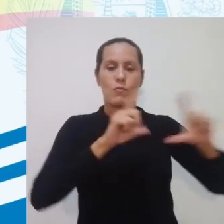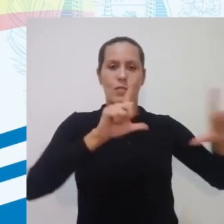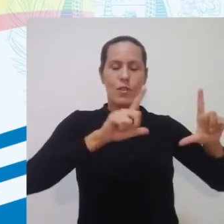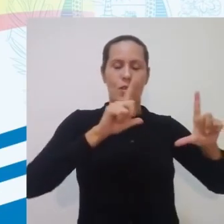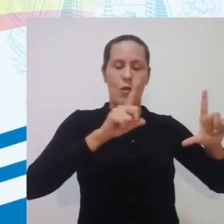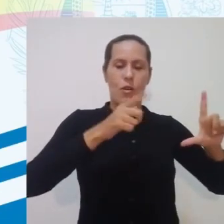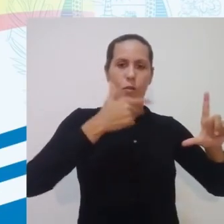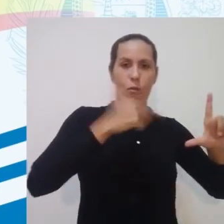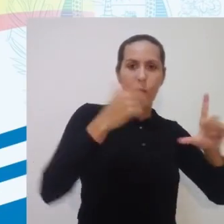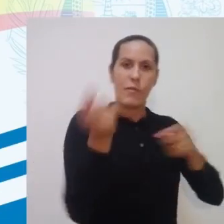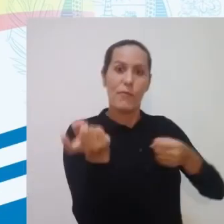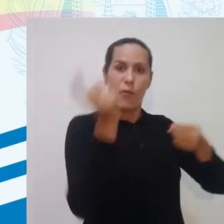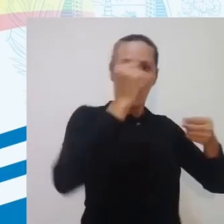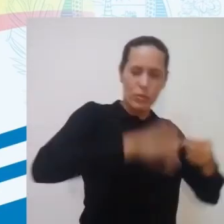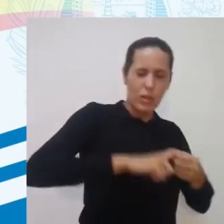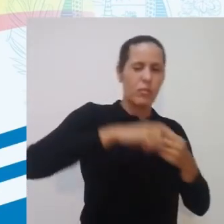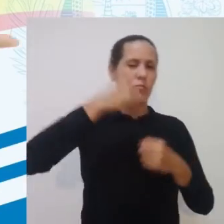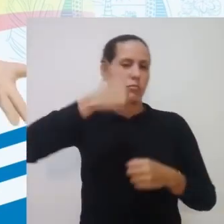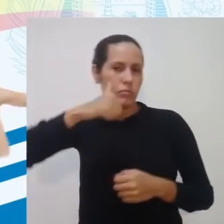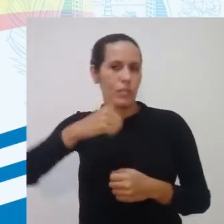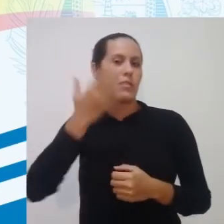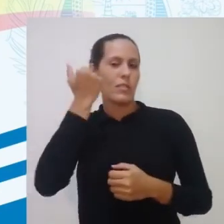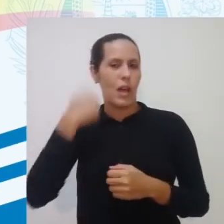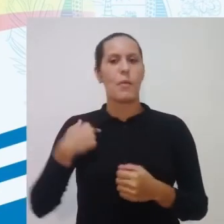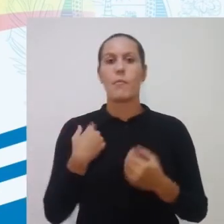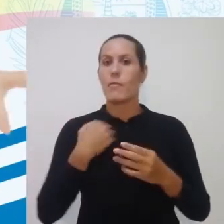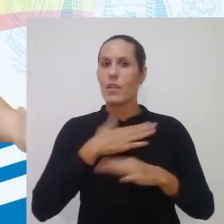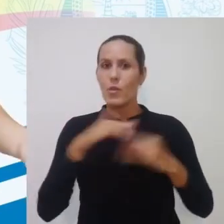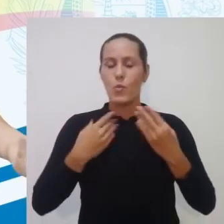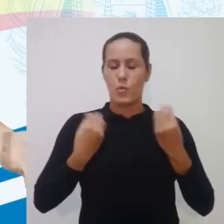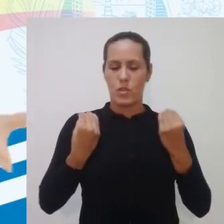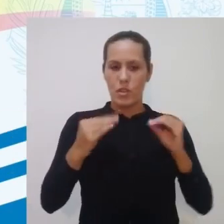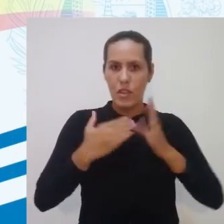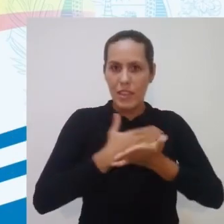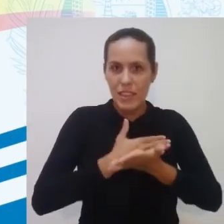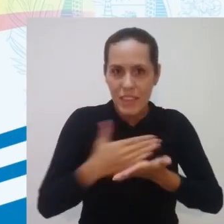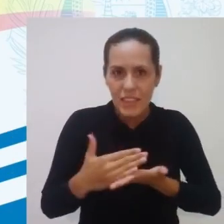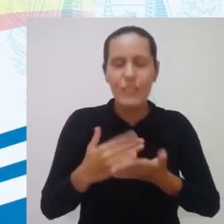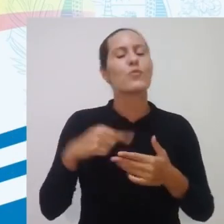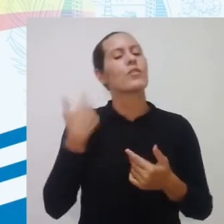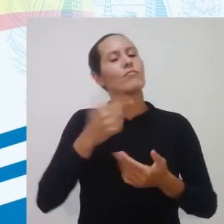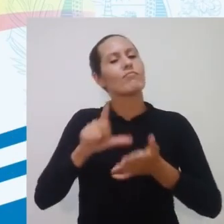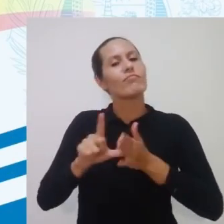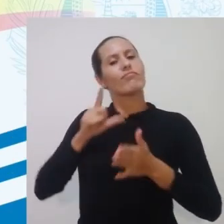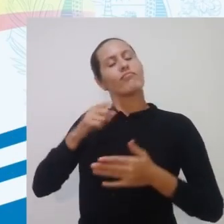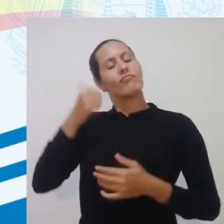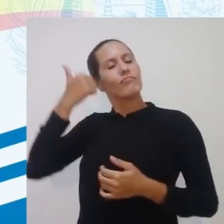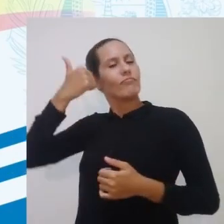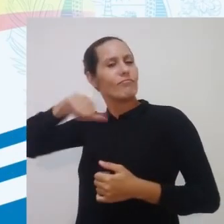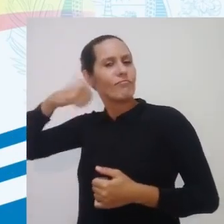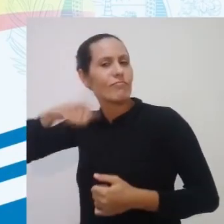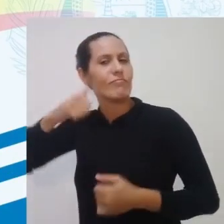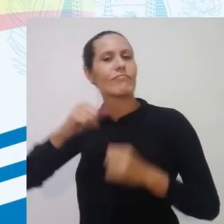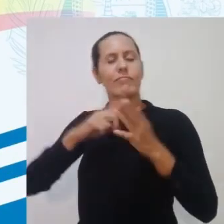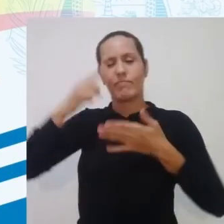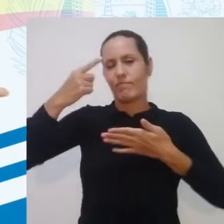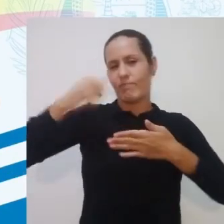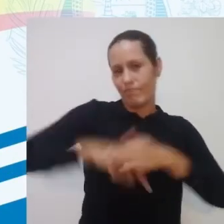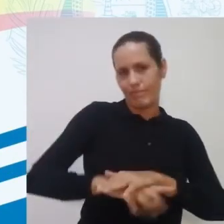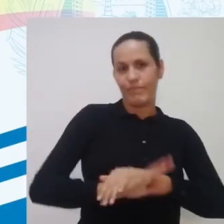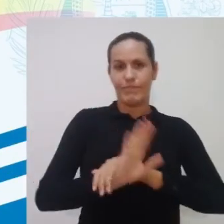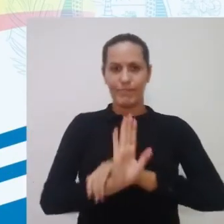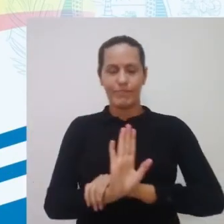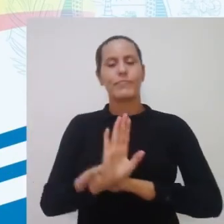para aquele meme e analisar um pouquinho, porque vocês sabem que tudo que eu trago logo de início, a gente faz depois uma análise